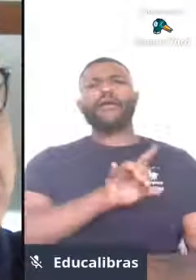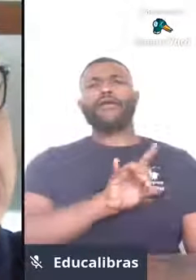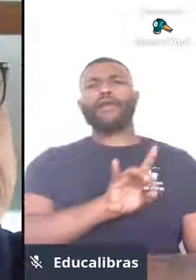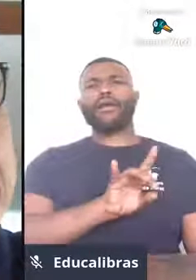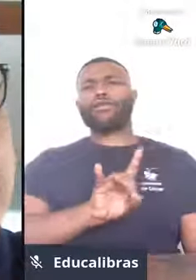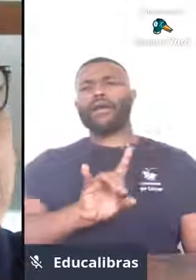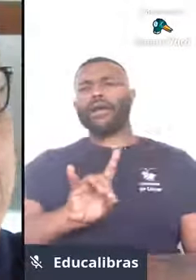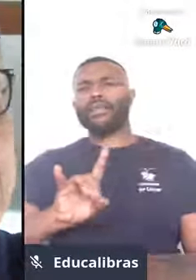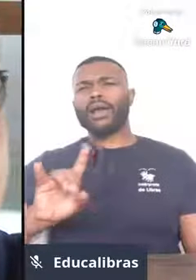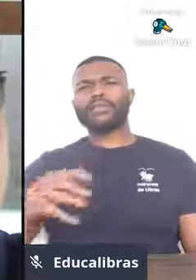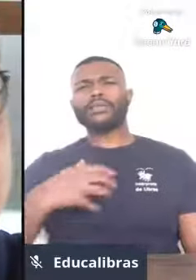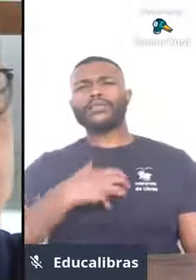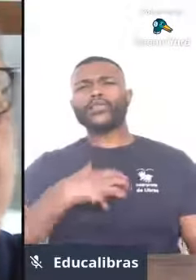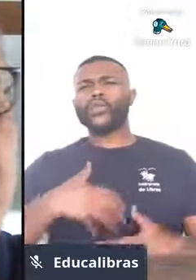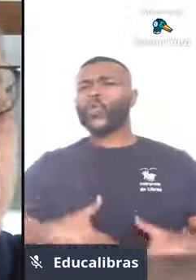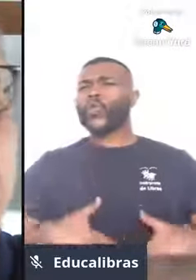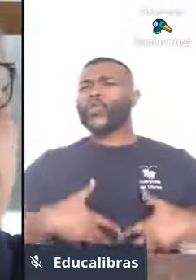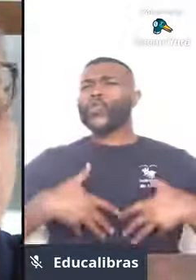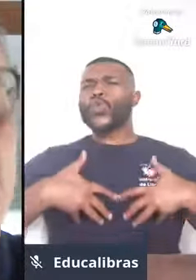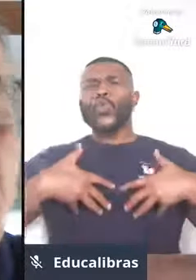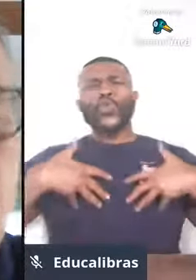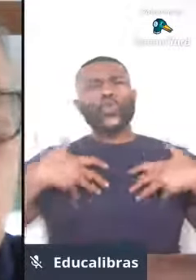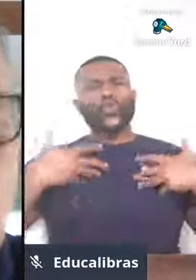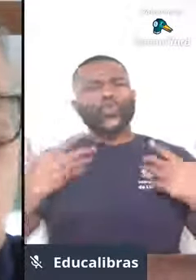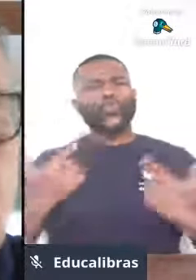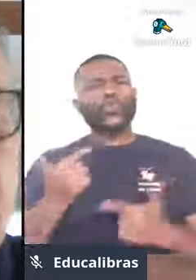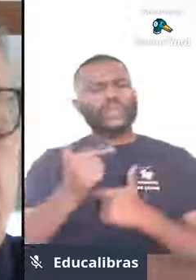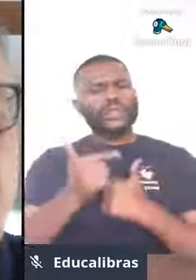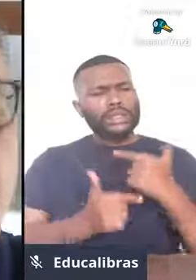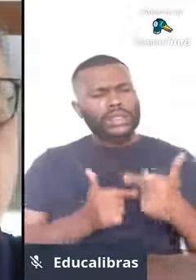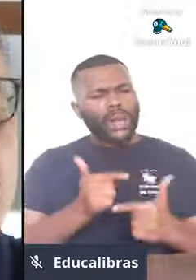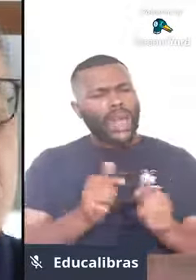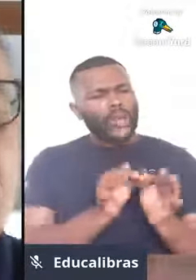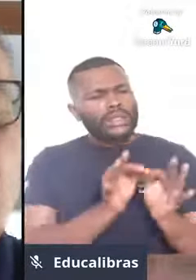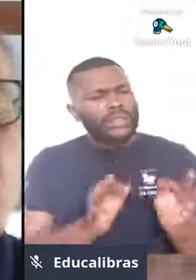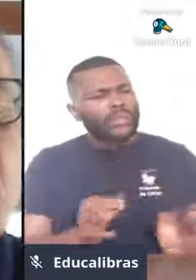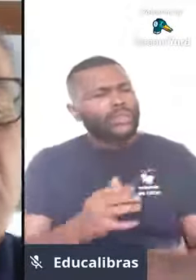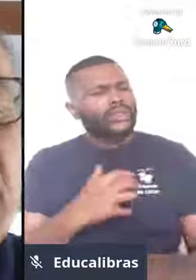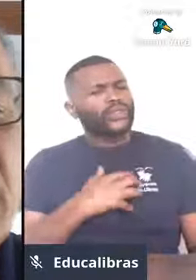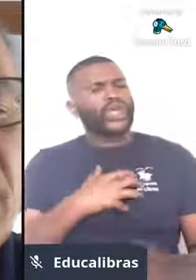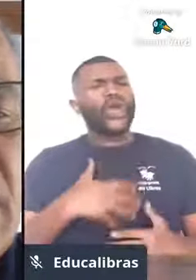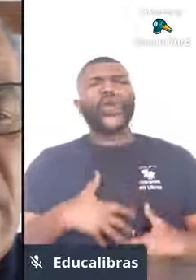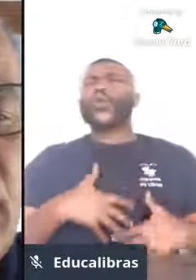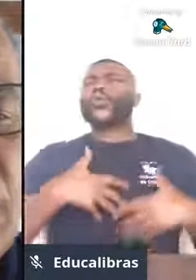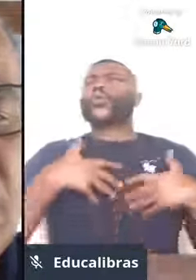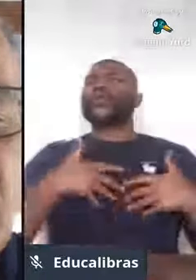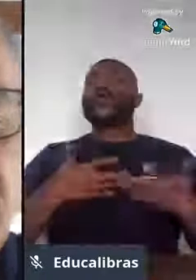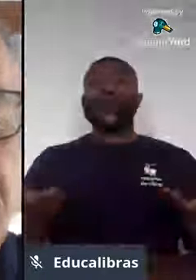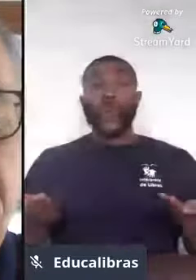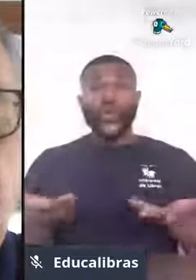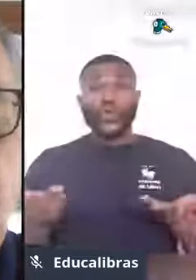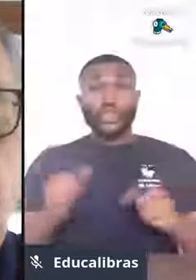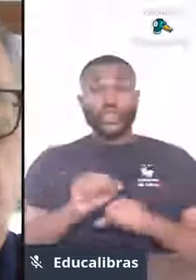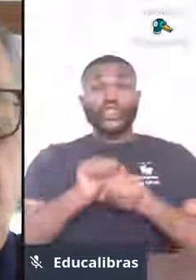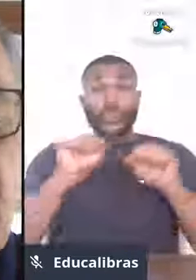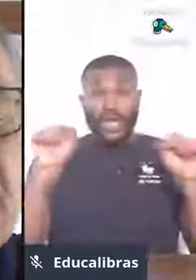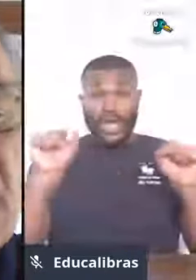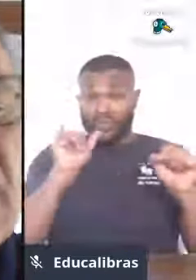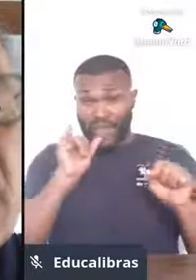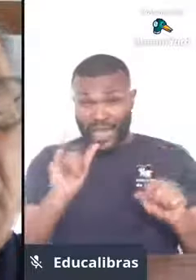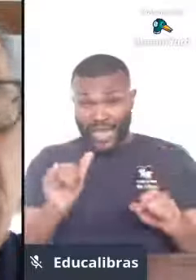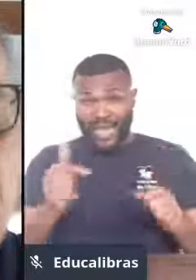para a gente, sabe? Cada trabalhinho pequeno foi um orgulho. Eu disse hoje de manhã e eu queria repetir.